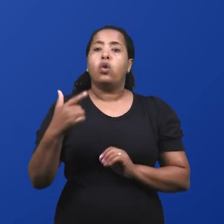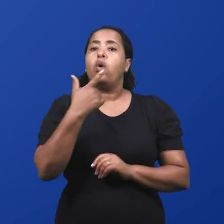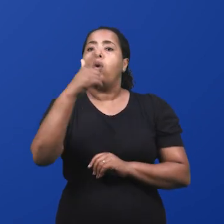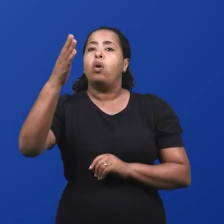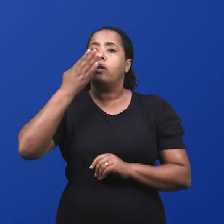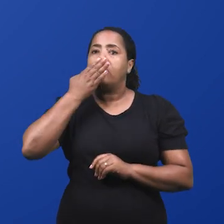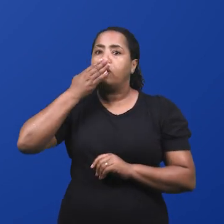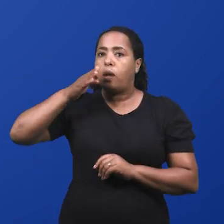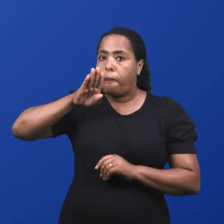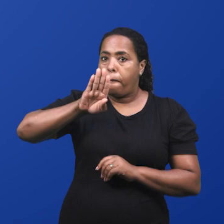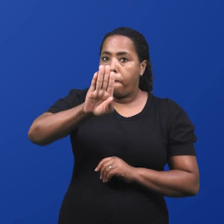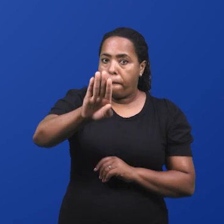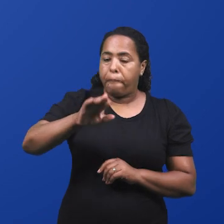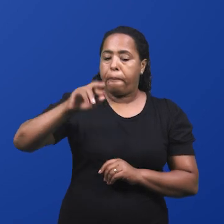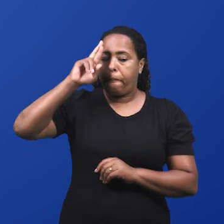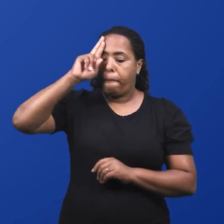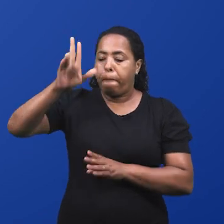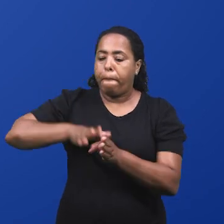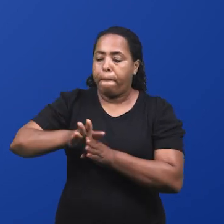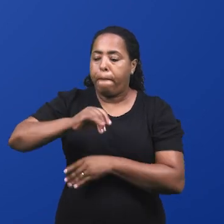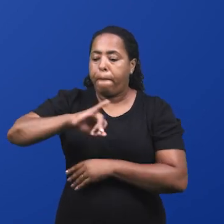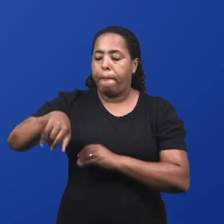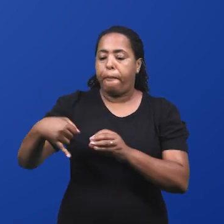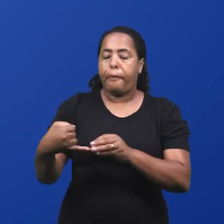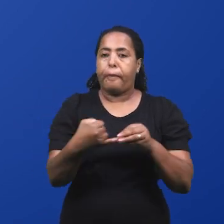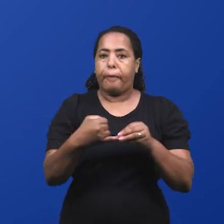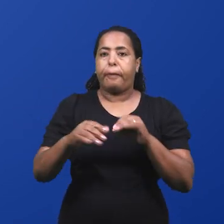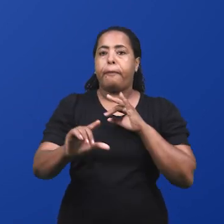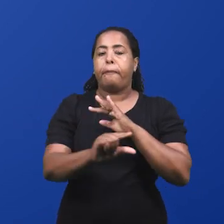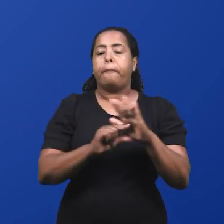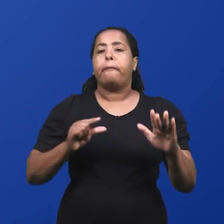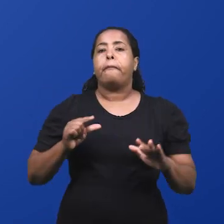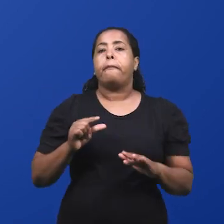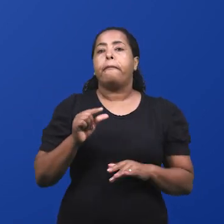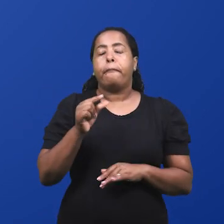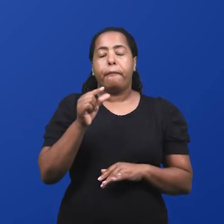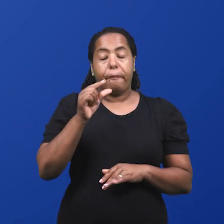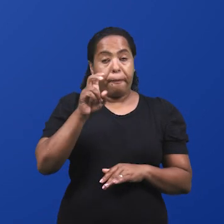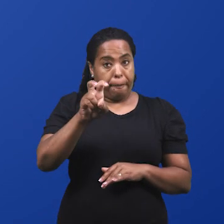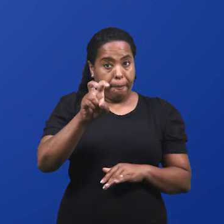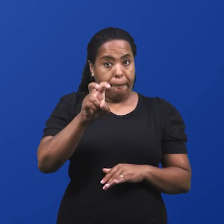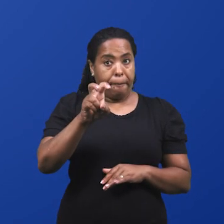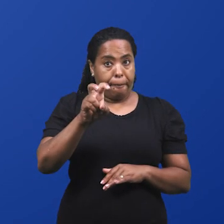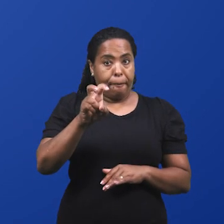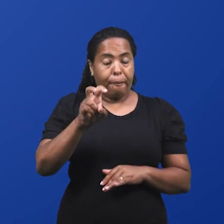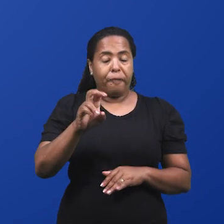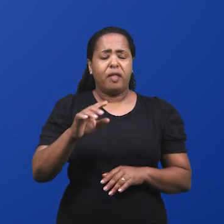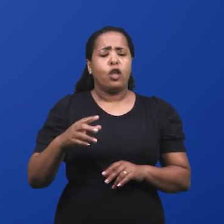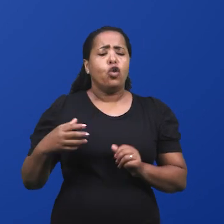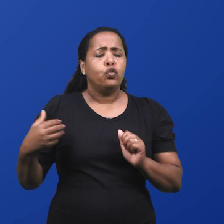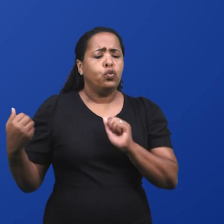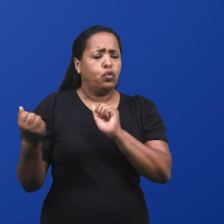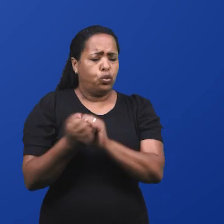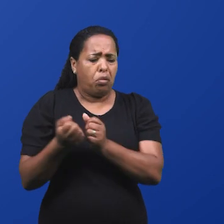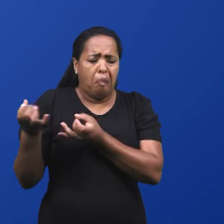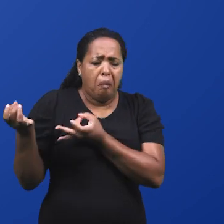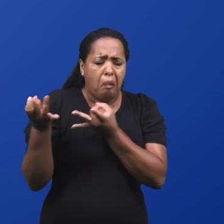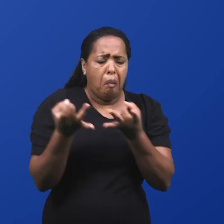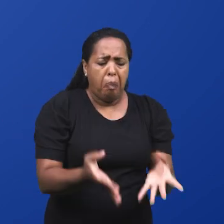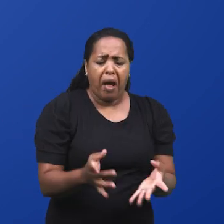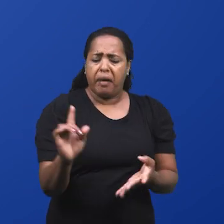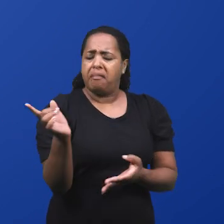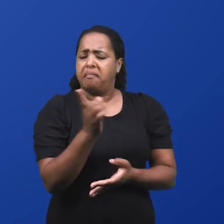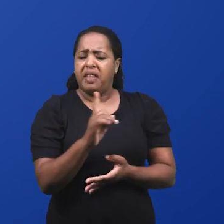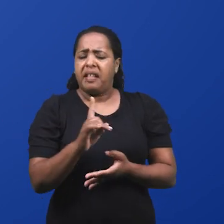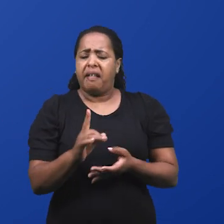A outra promessa fundamental que o Senhor deu a Josué está lá no versículo 5, que diz assim: Serei contigo e